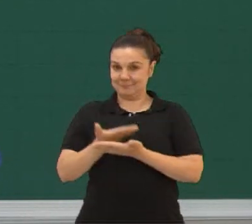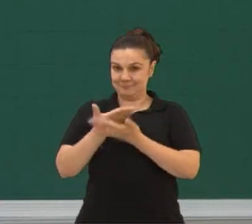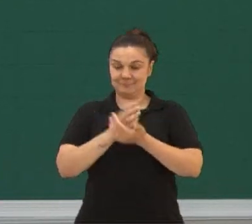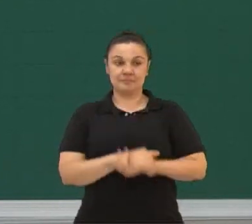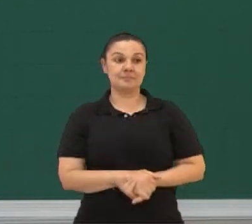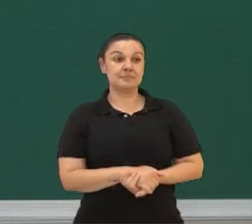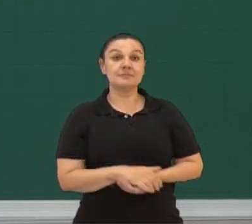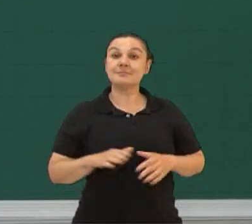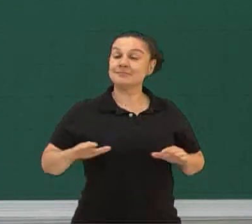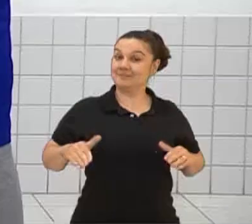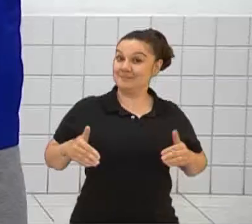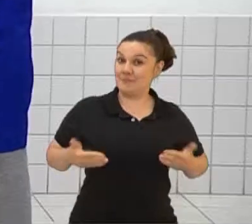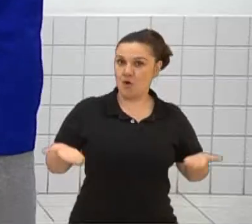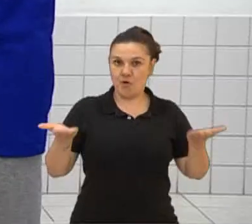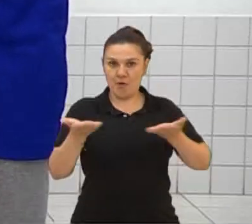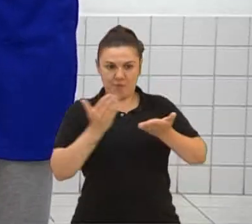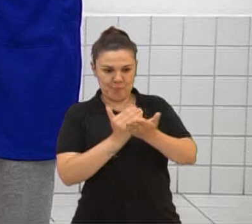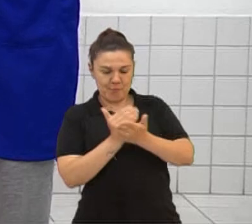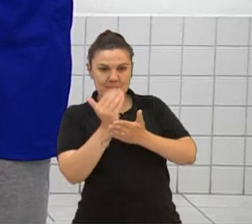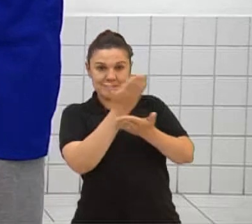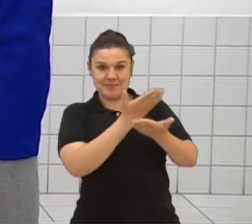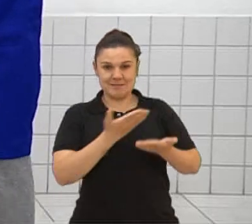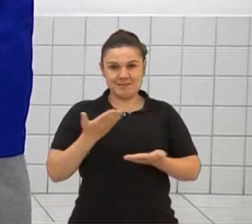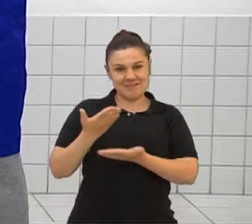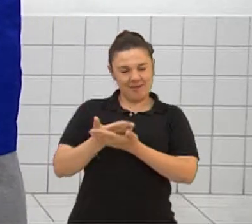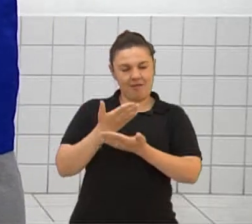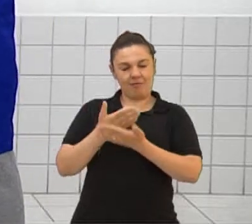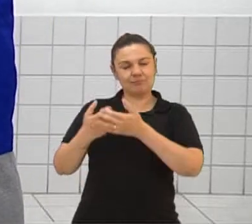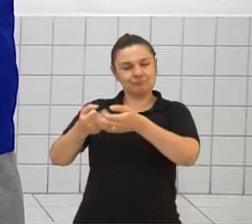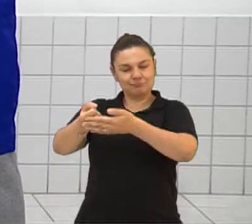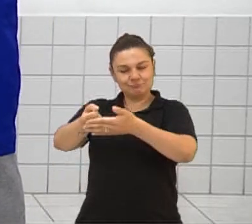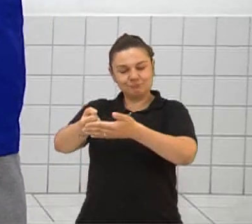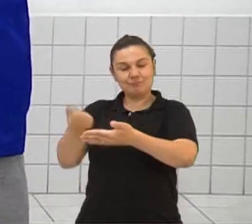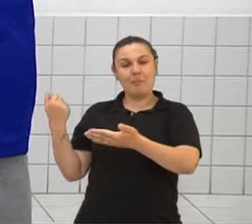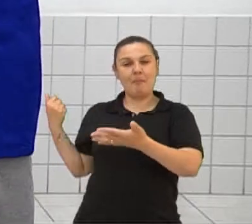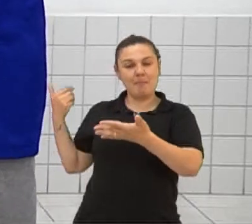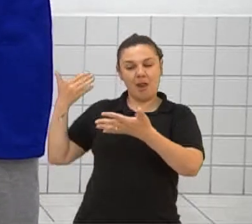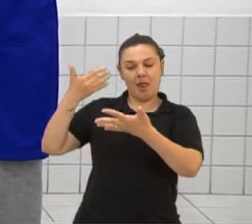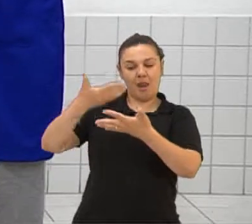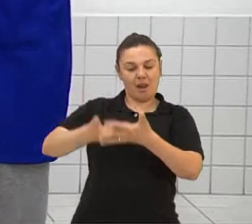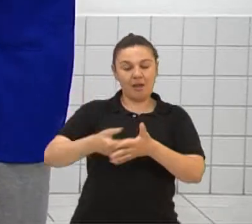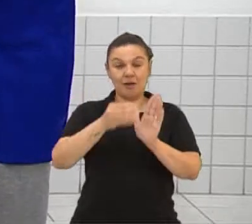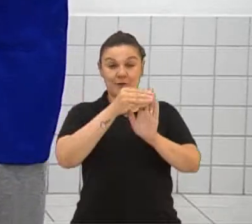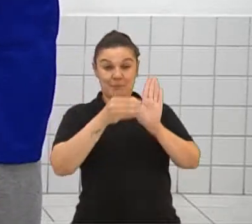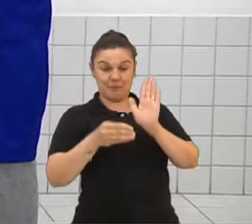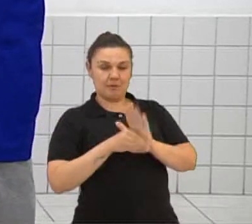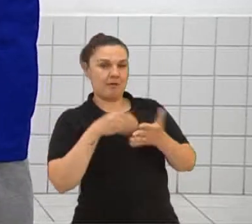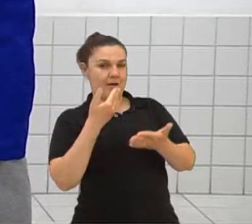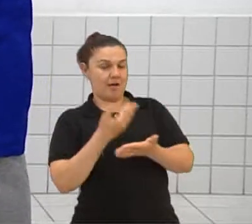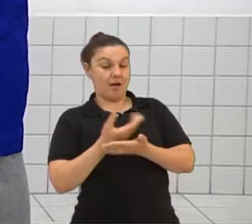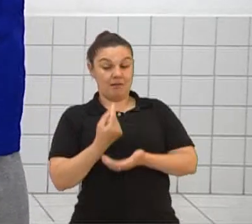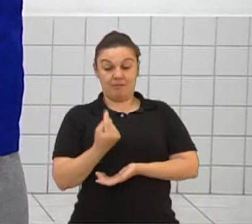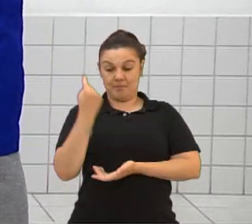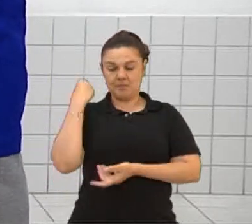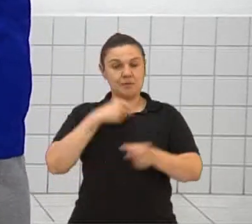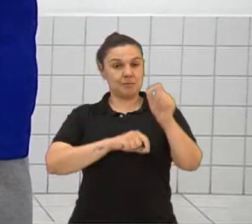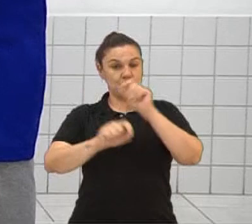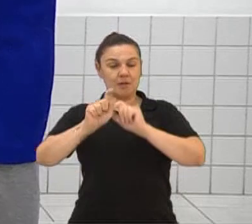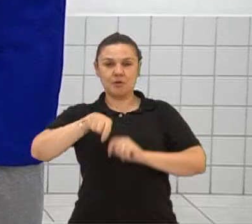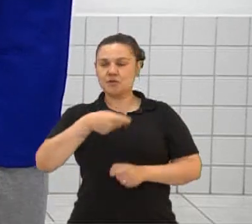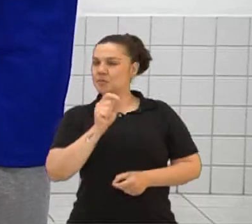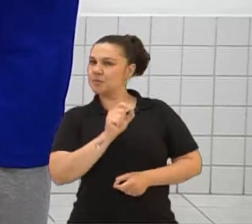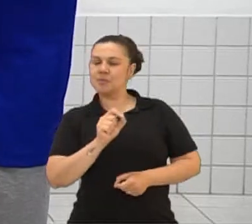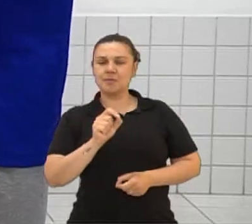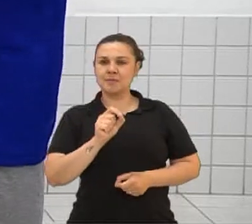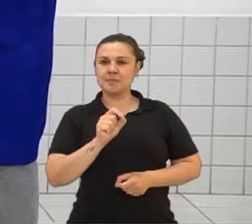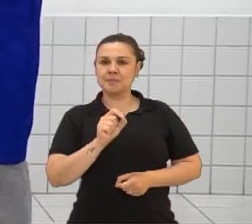tá? E vamos começar essa aula fazendo aquela retomada da aula passada. E a aula passada nós falamos sobre o quê? Sobre o que